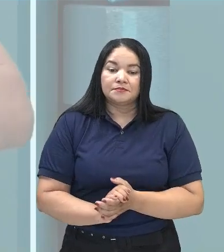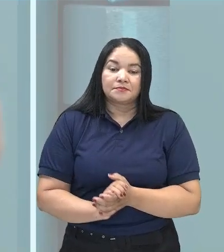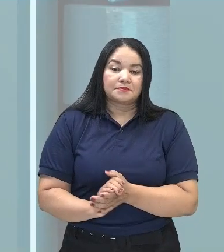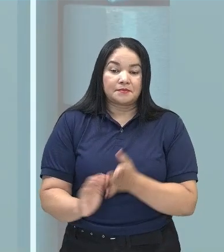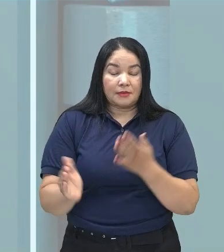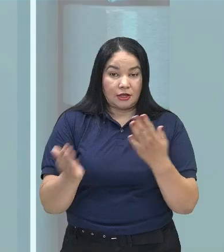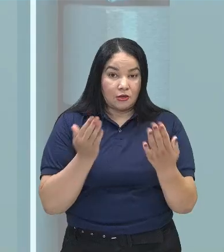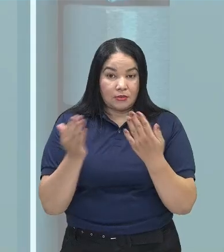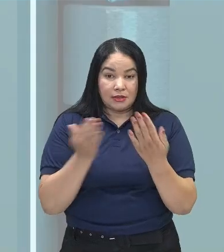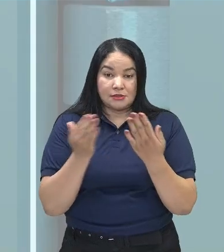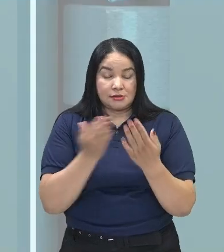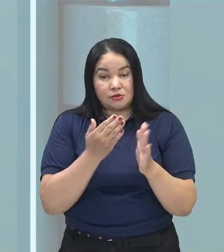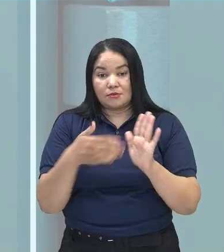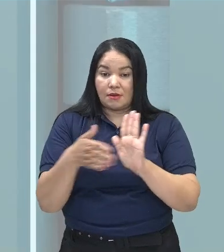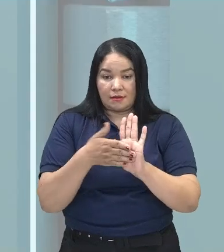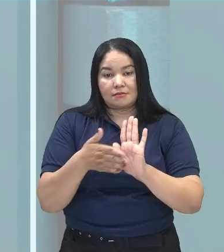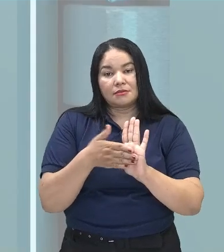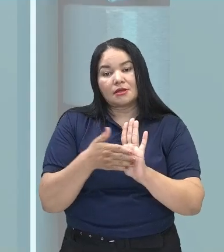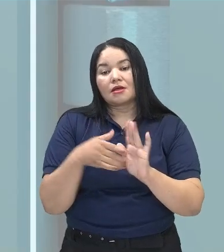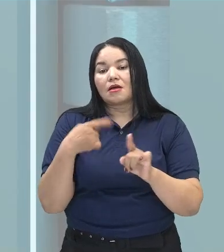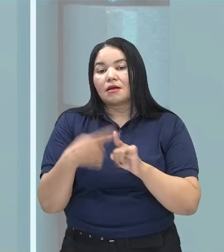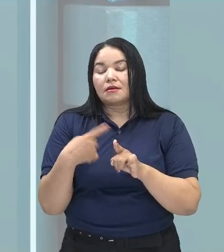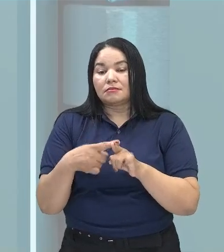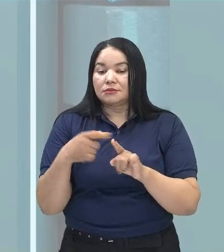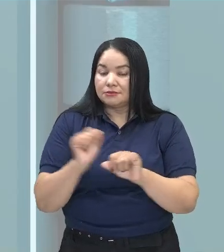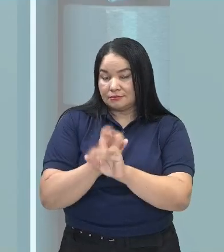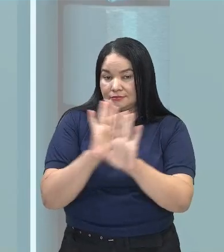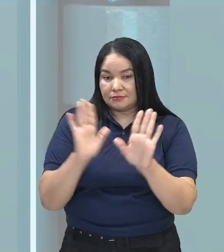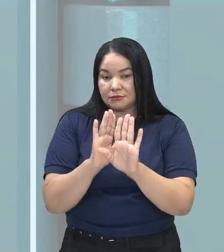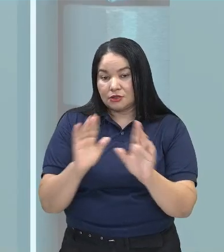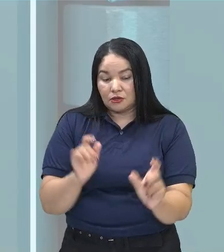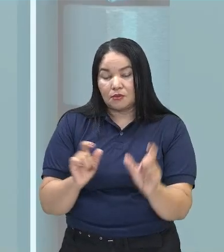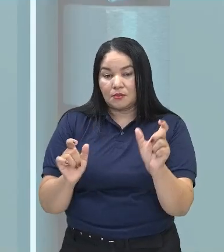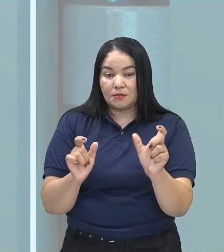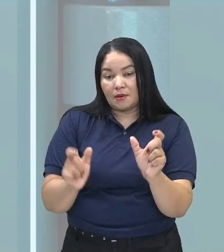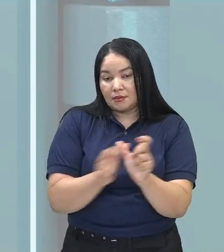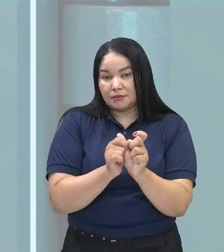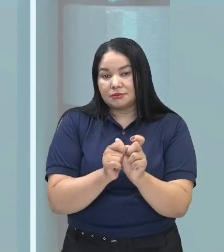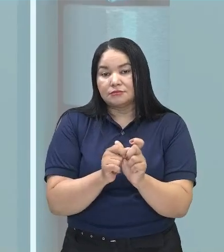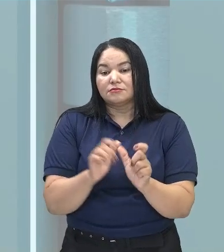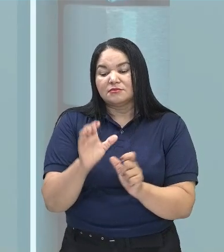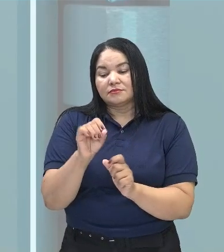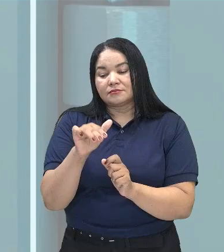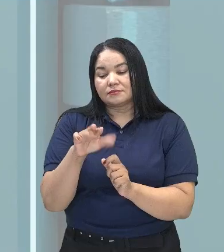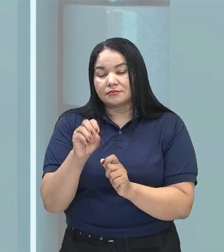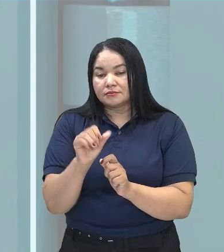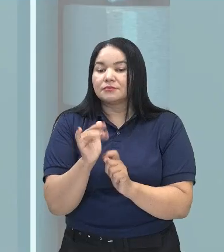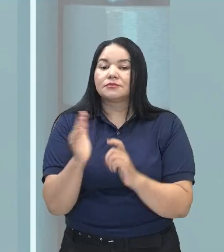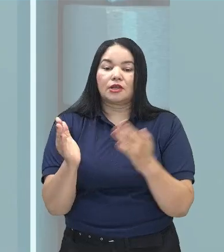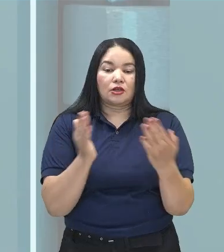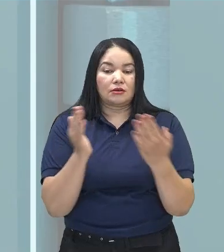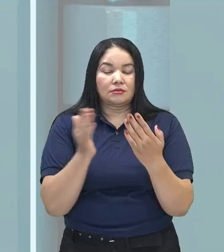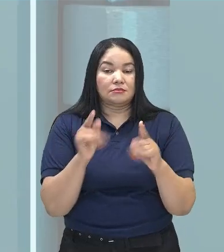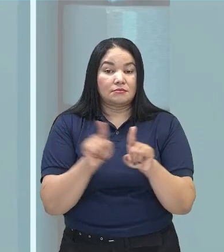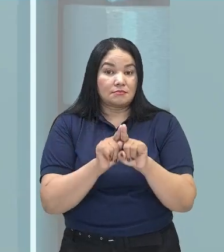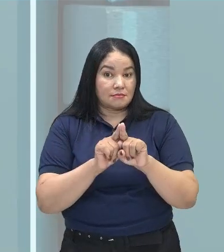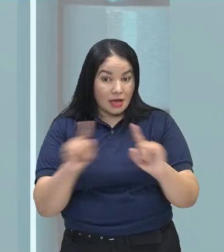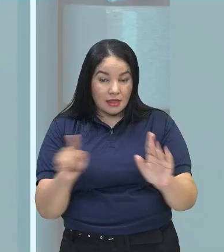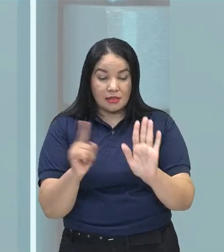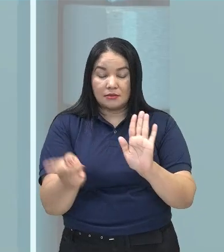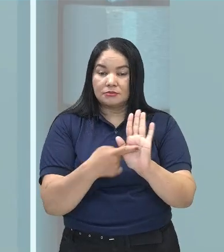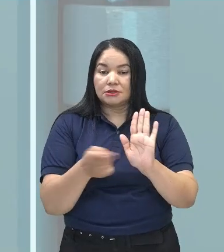é explícita, porque está lá esse conectivo comparativo. Já a metáfora não,